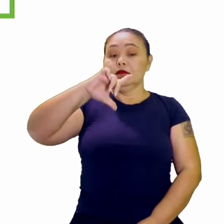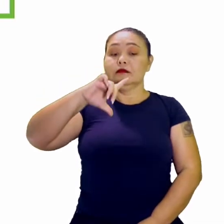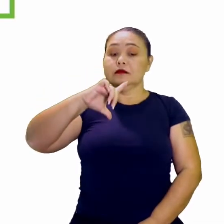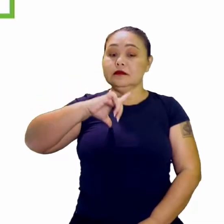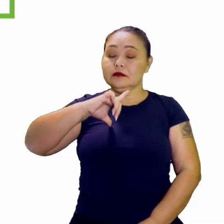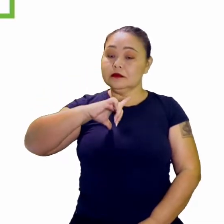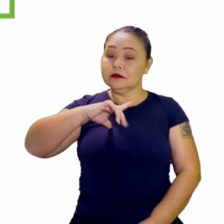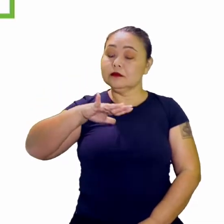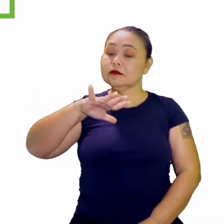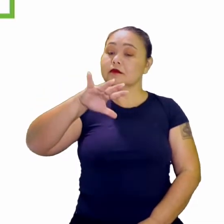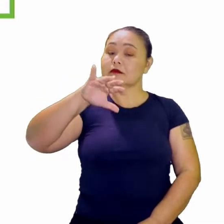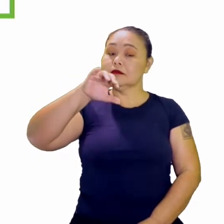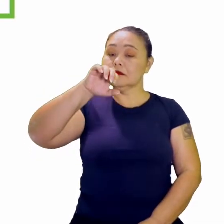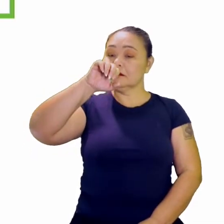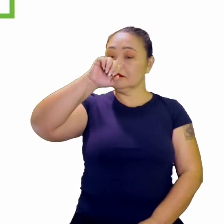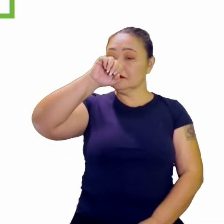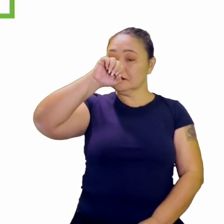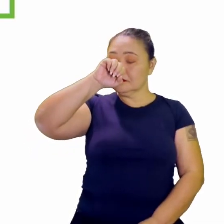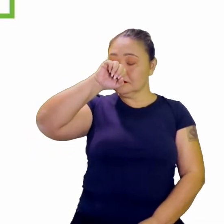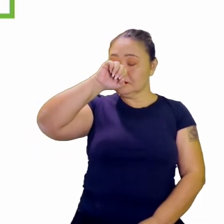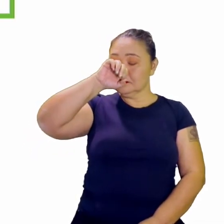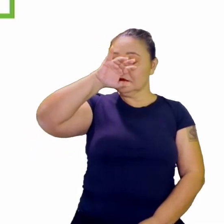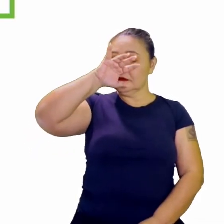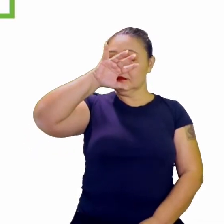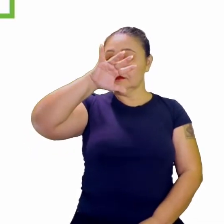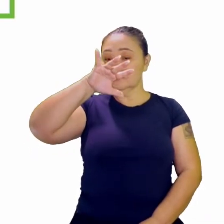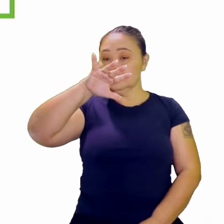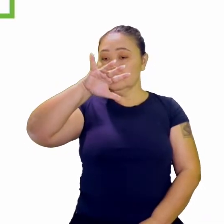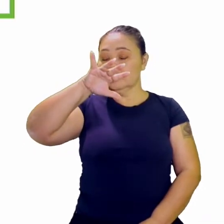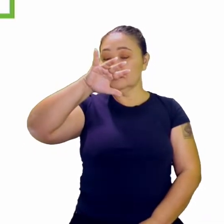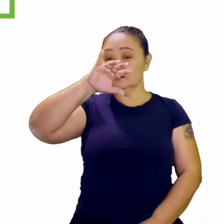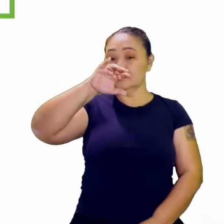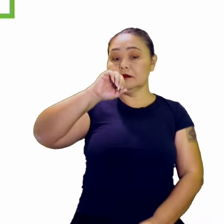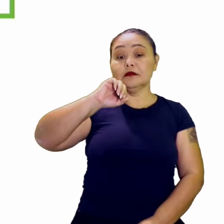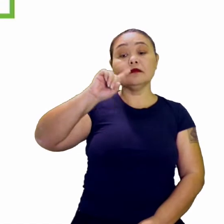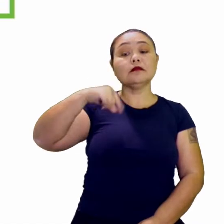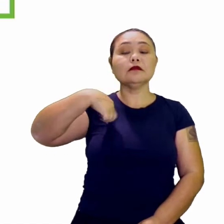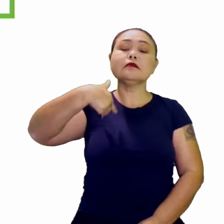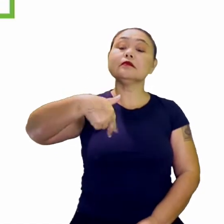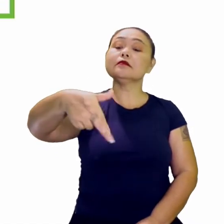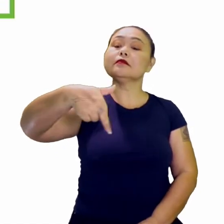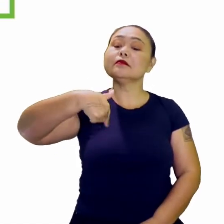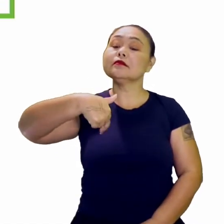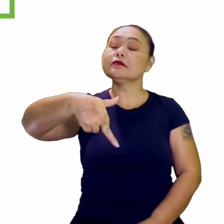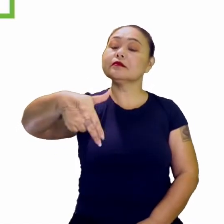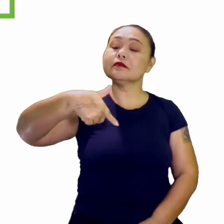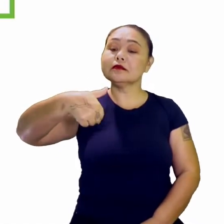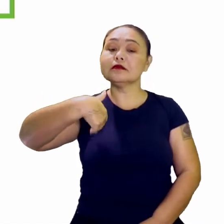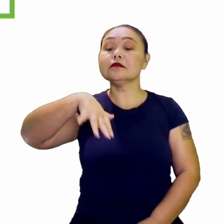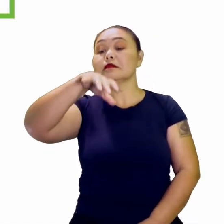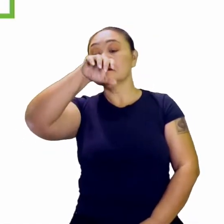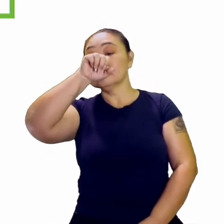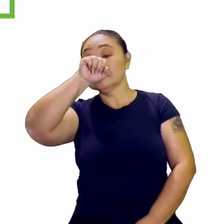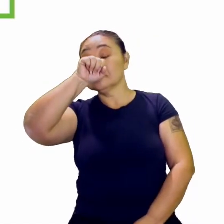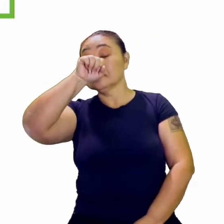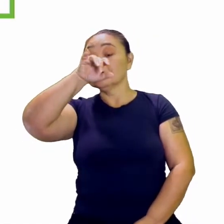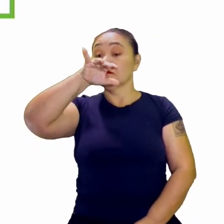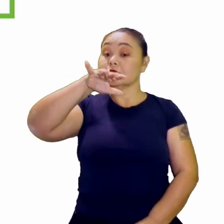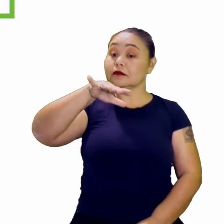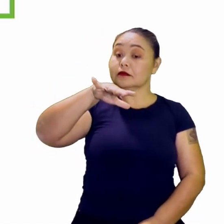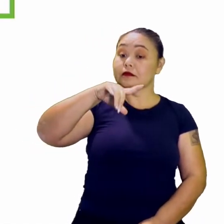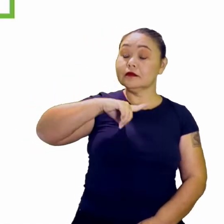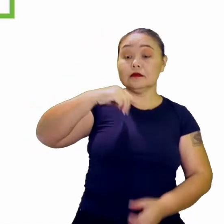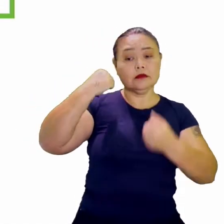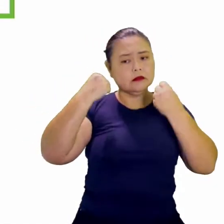Significa que é oxidativa aeróbio. Na maratona, eu vou utilizar o aeróbio?